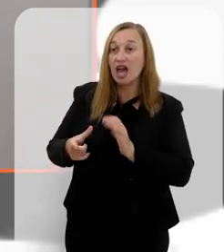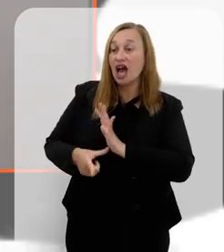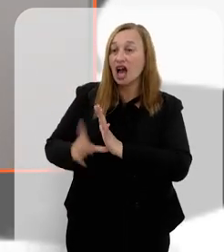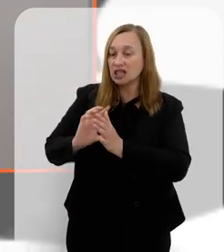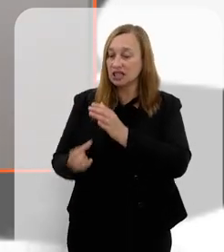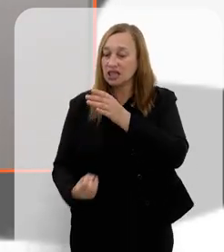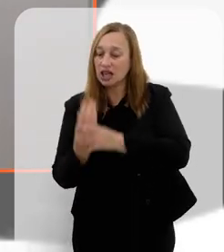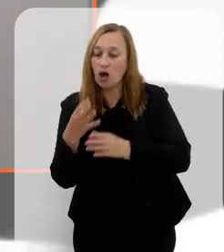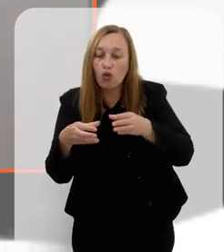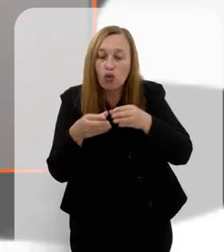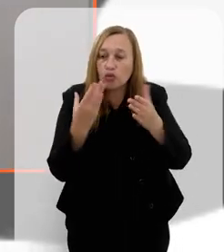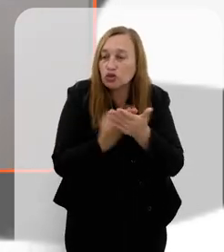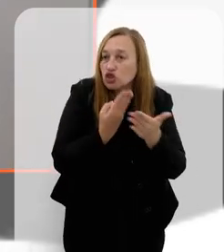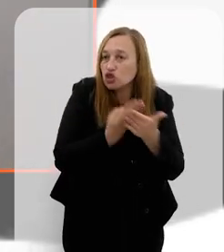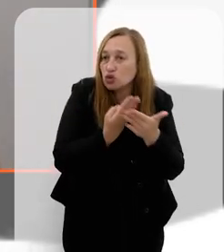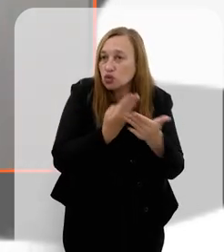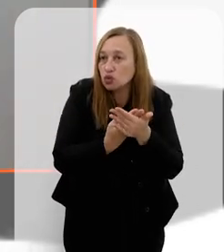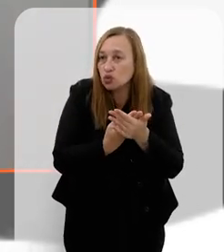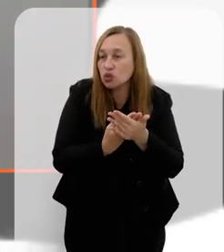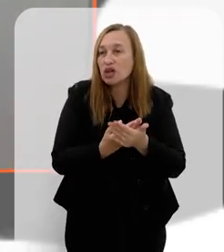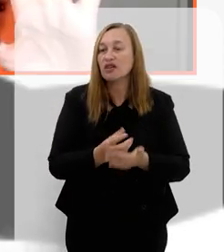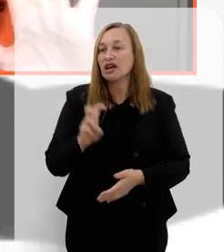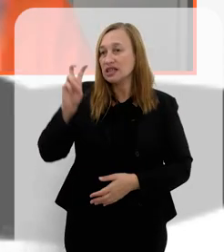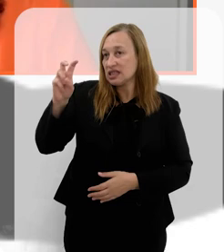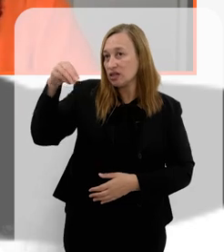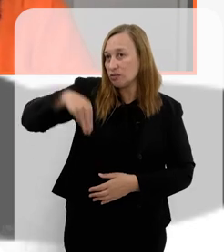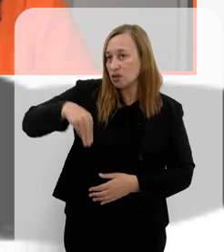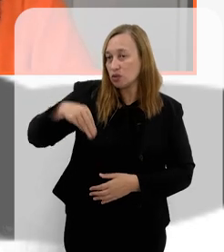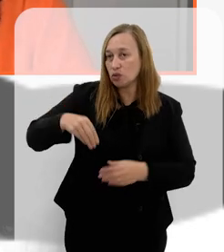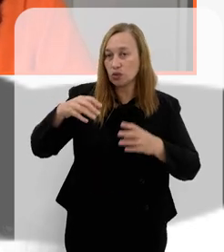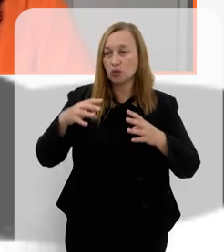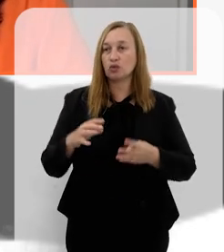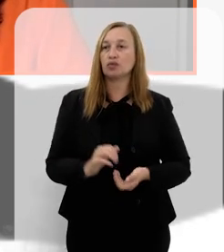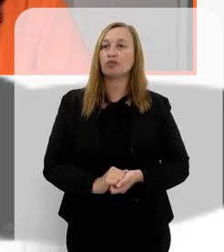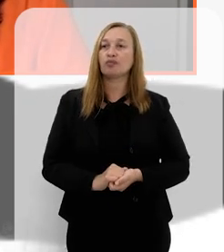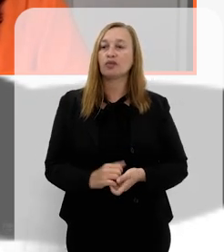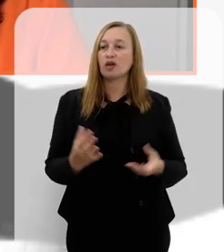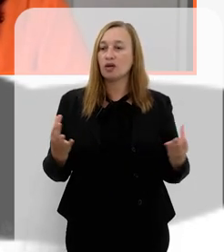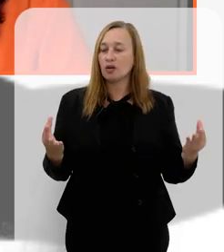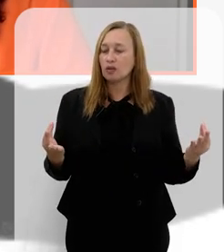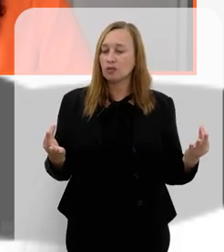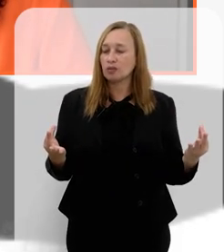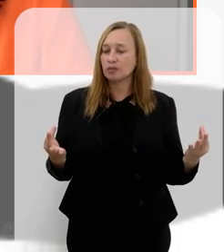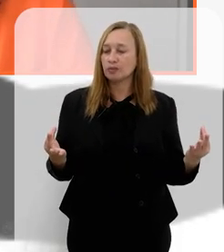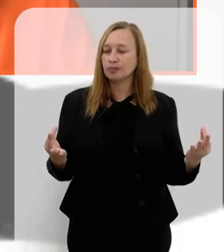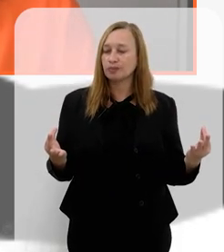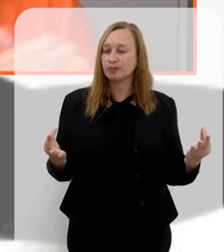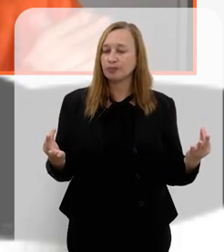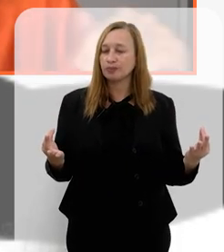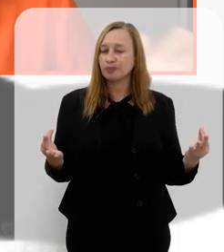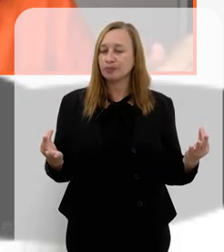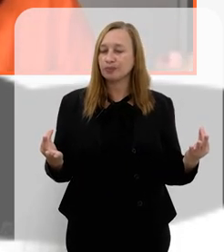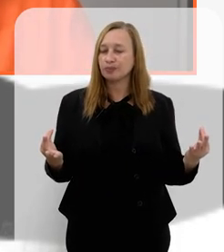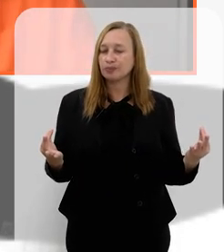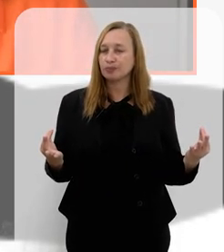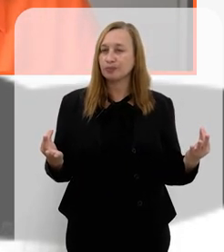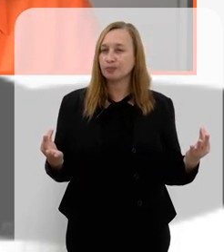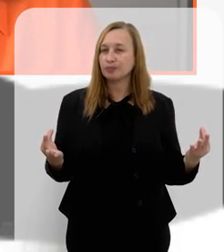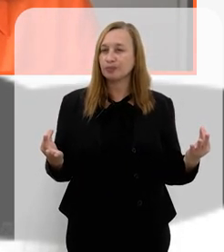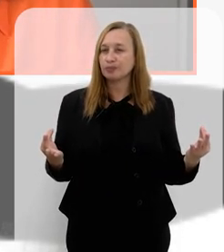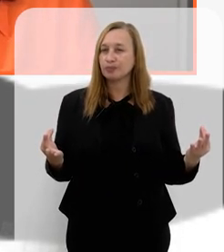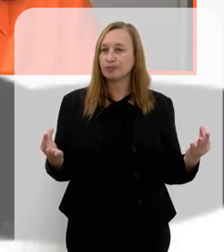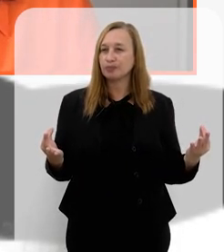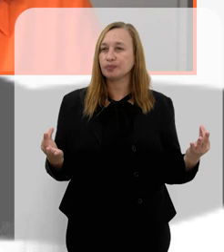de filosofia, ele faz 5 minutos de atenção plena. Que é a Então, meditação.